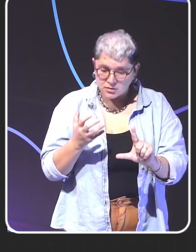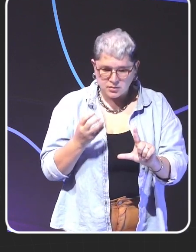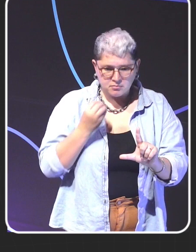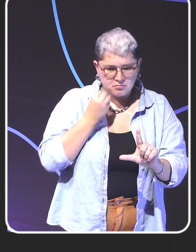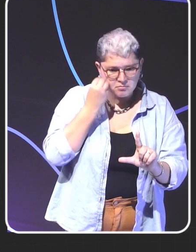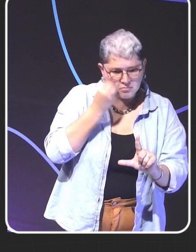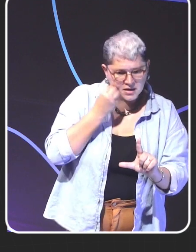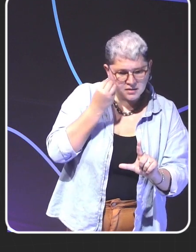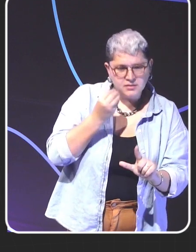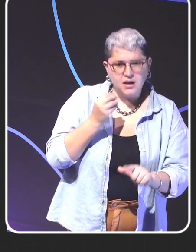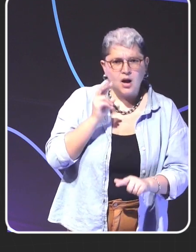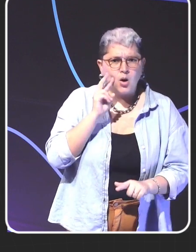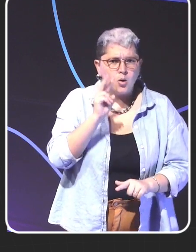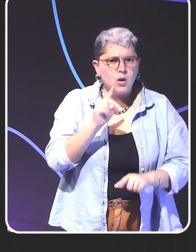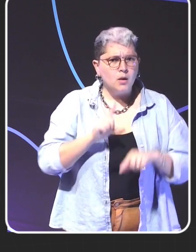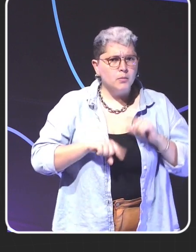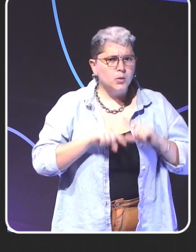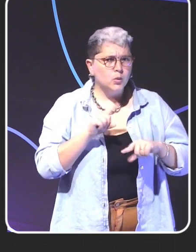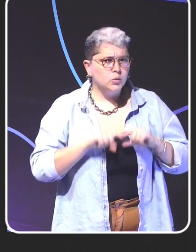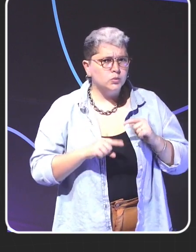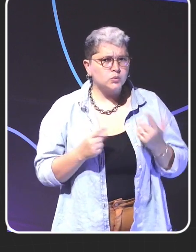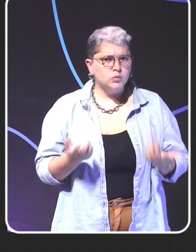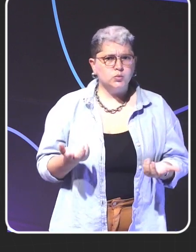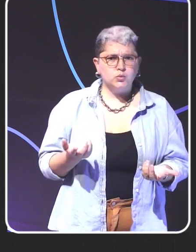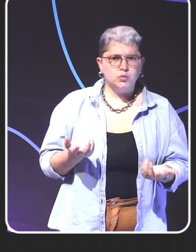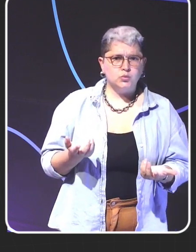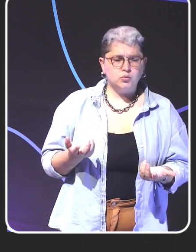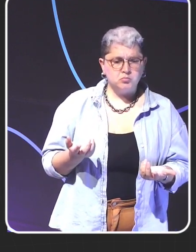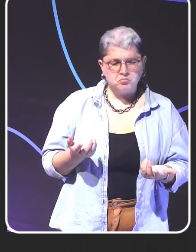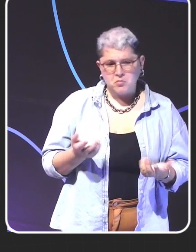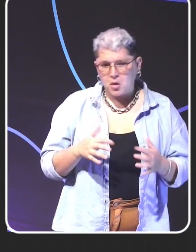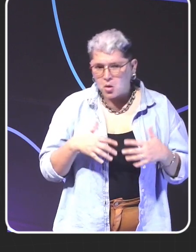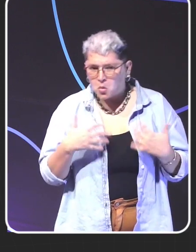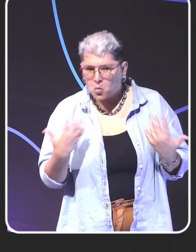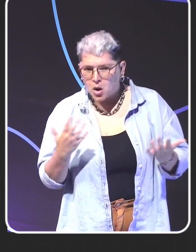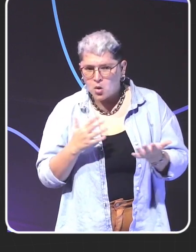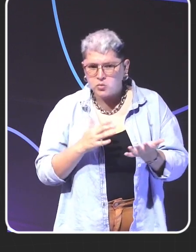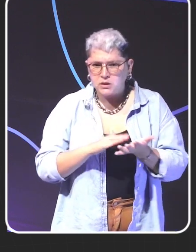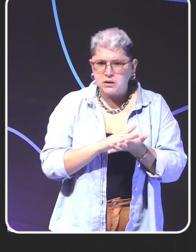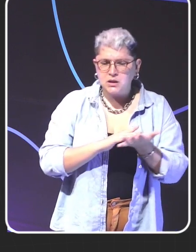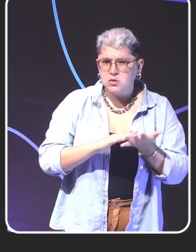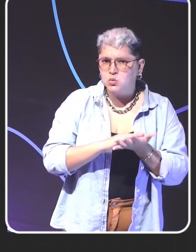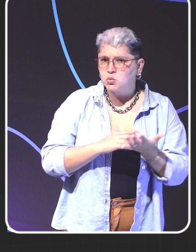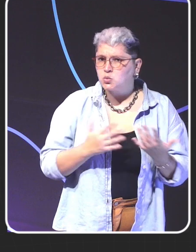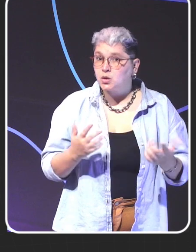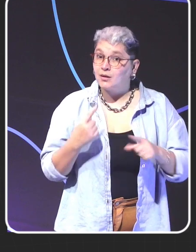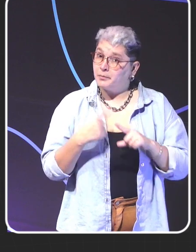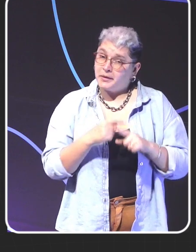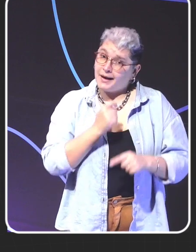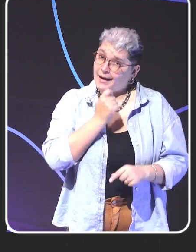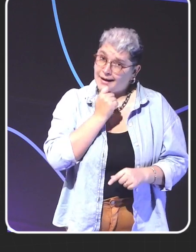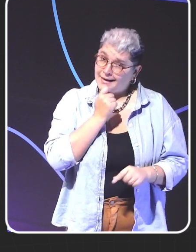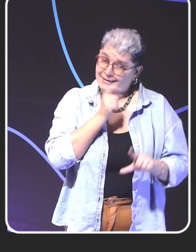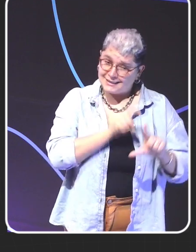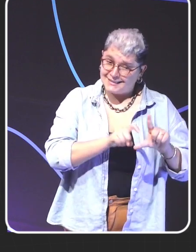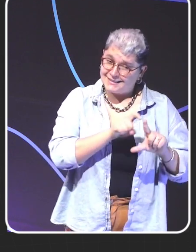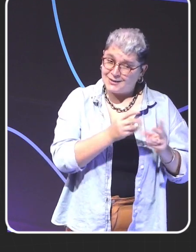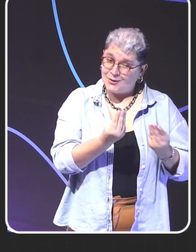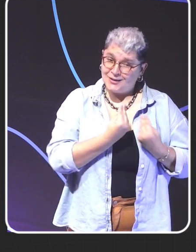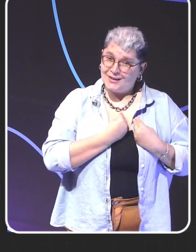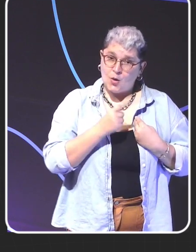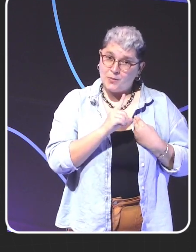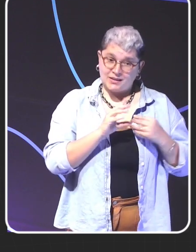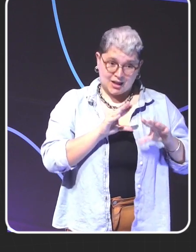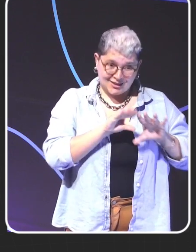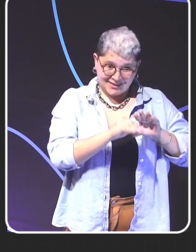o produto, entender a textura, entender um pouquinho melhor sobre o produto, porque hoje o digital ainda não nos propicia essa